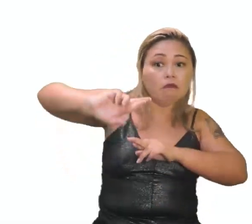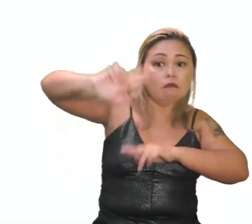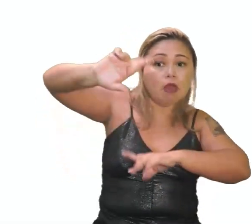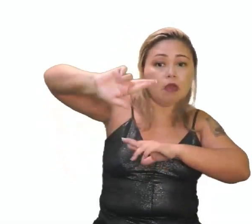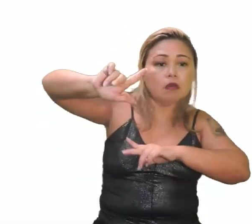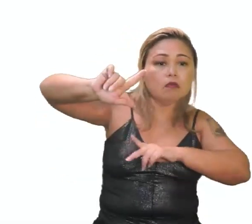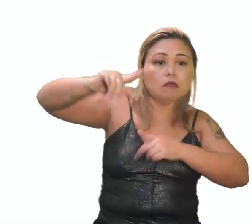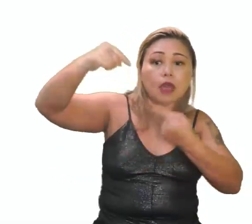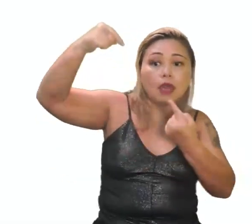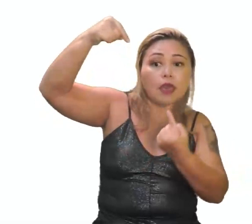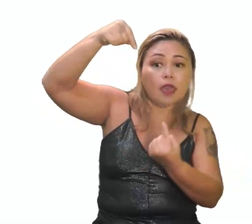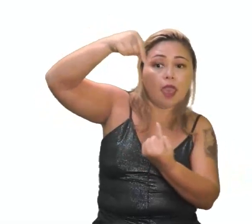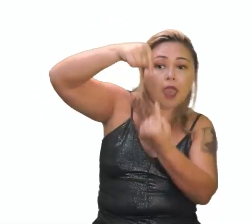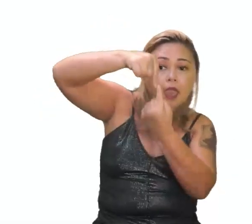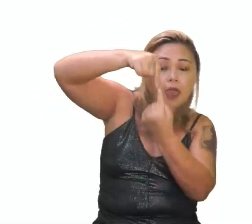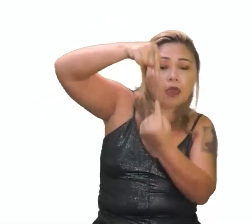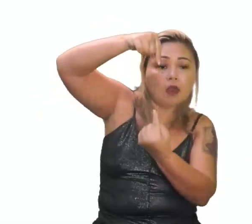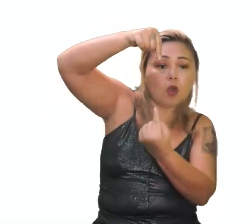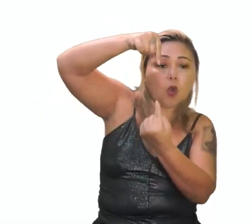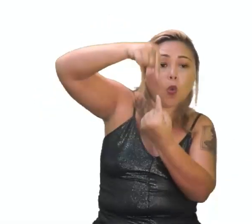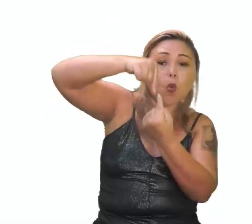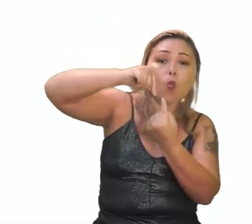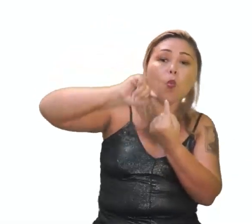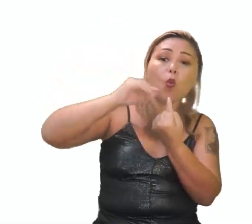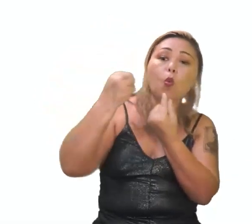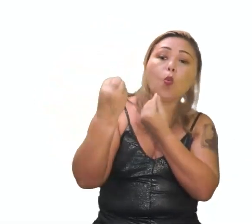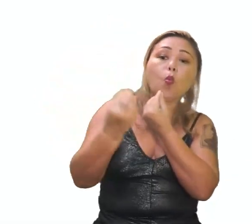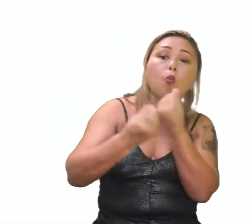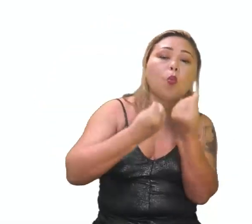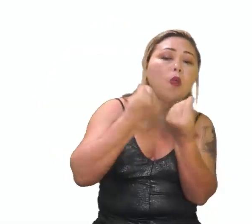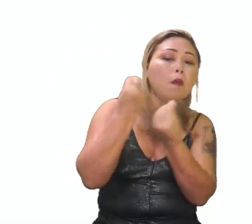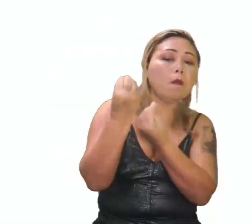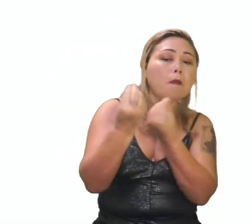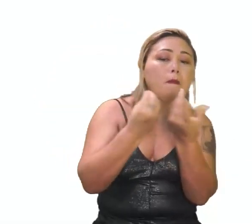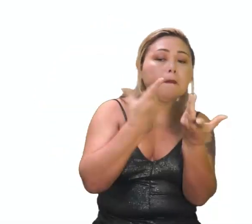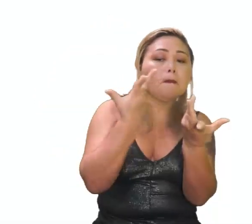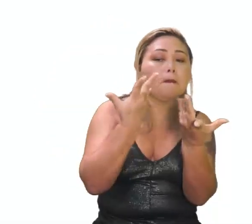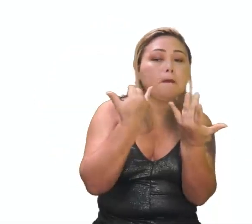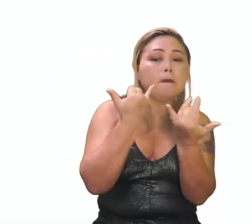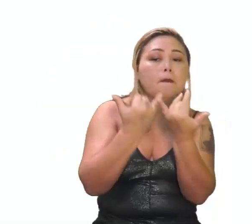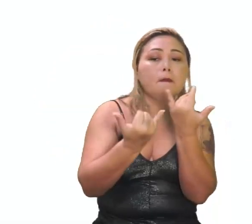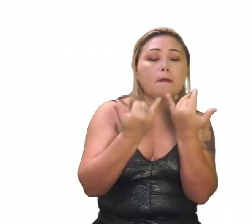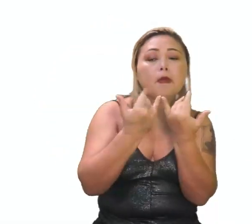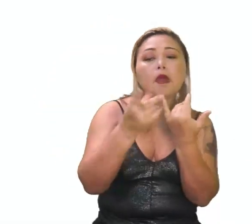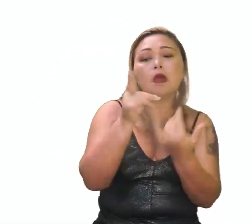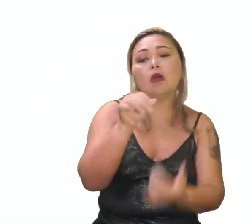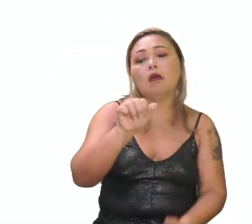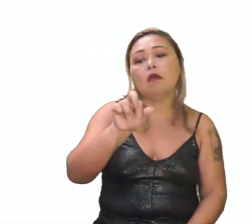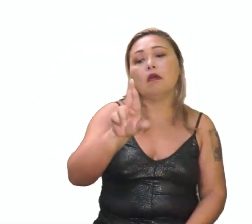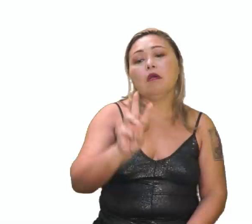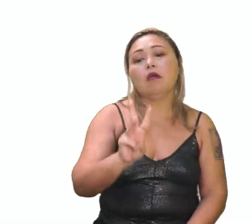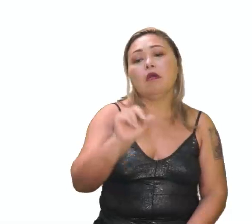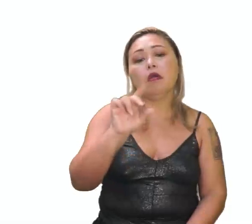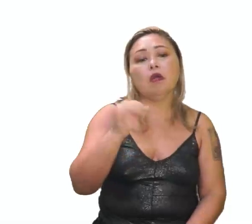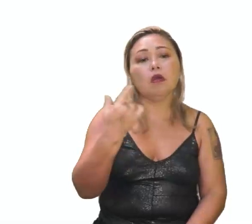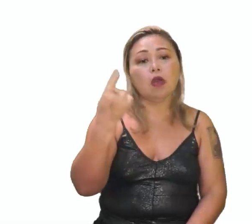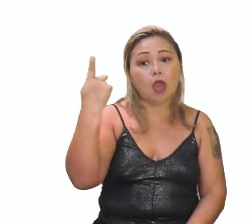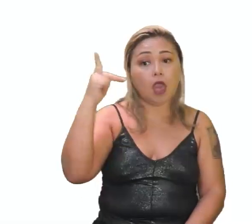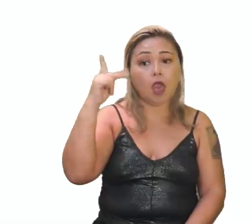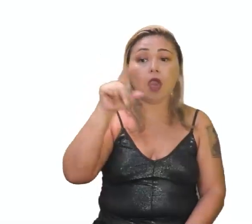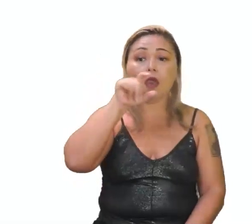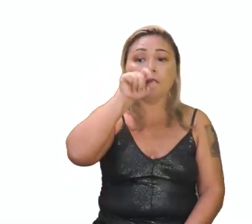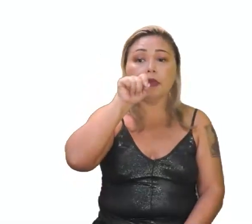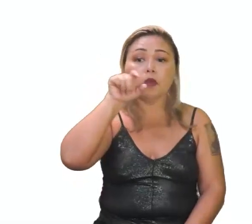estão representando a forma mais ou menos dedutiva que Charles Darwin teve em relação a